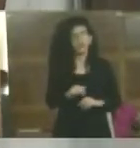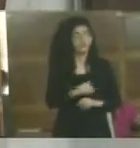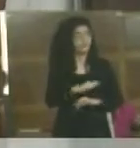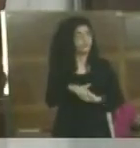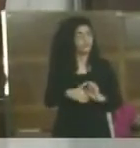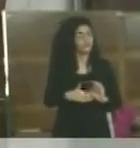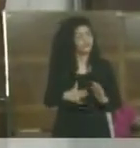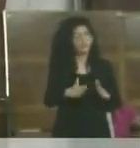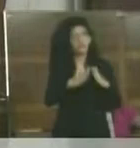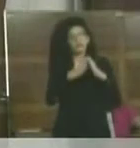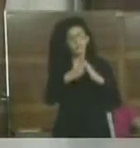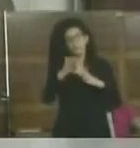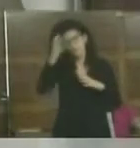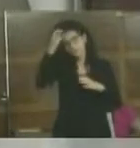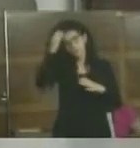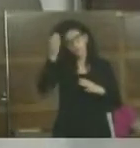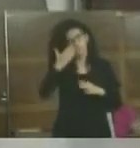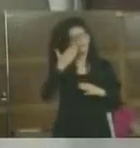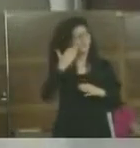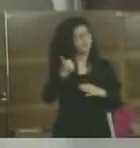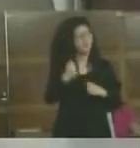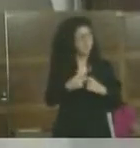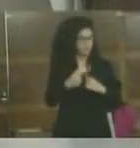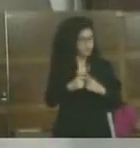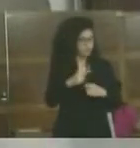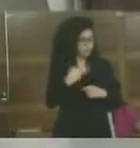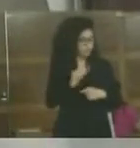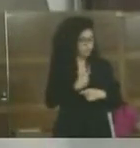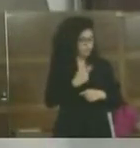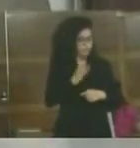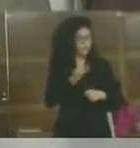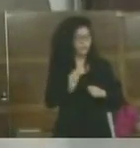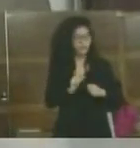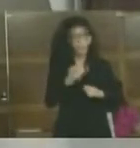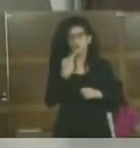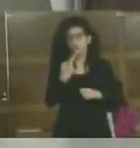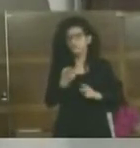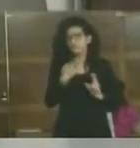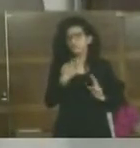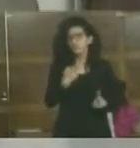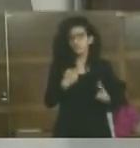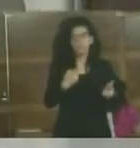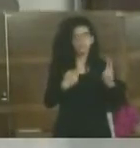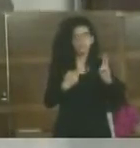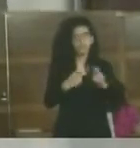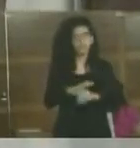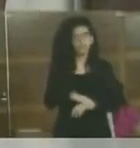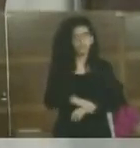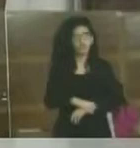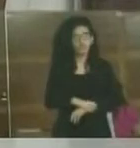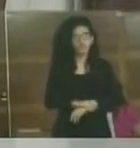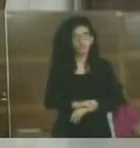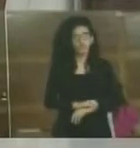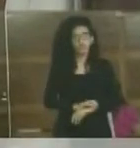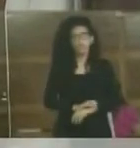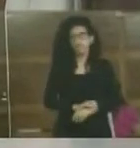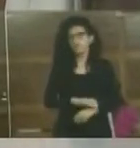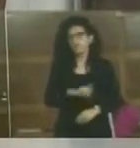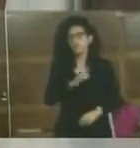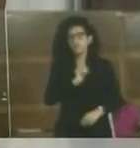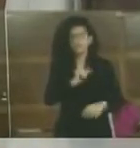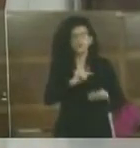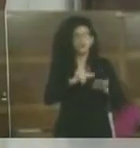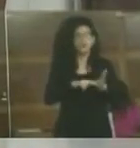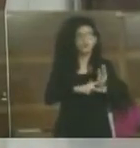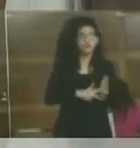os moradores de Angra dos Reis sabem, porque nós já estamos falando isso repetidamente, sempre que nós podemos. Tem um sindicato